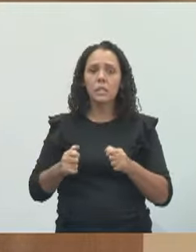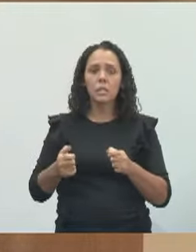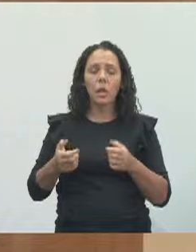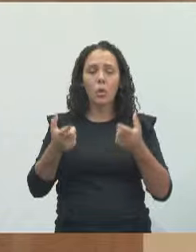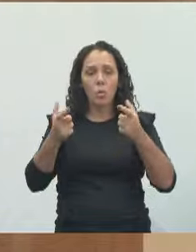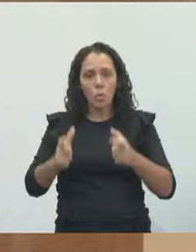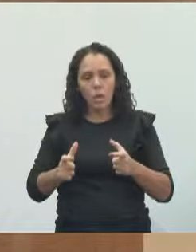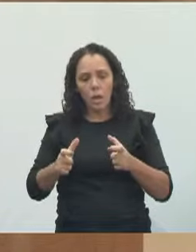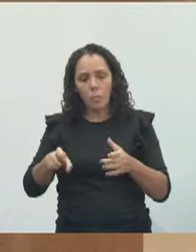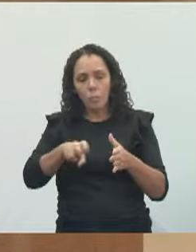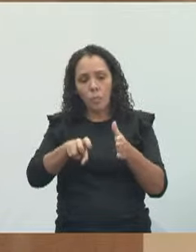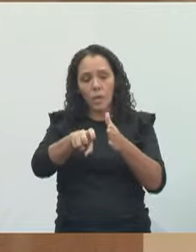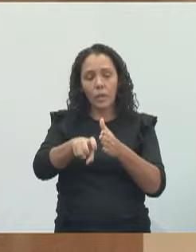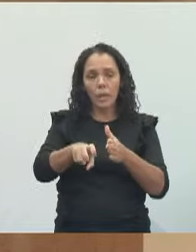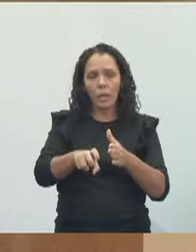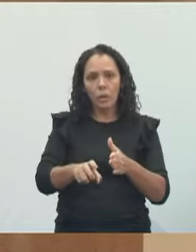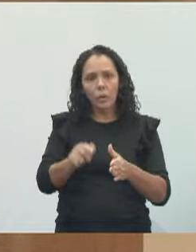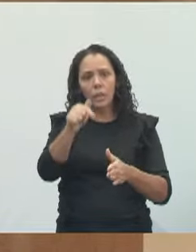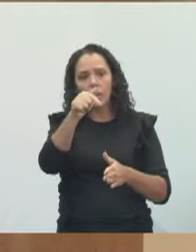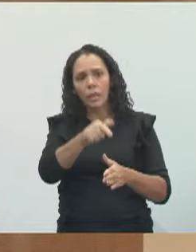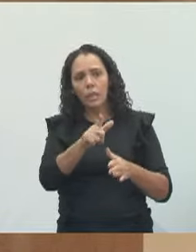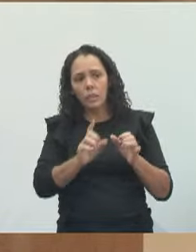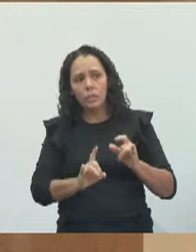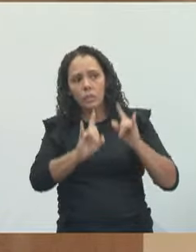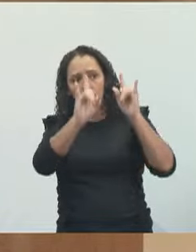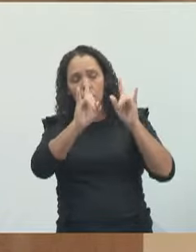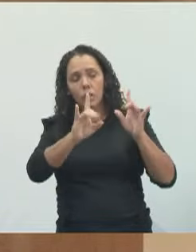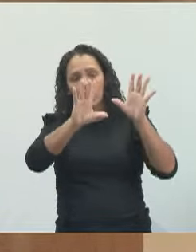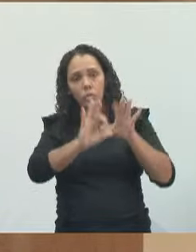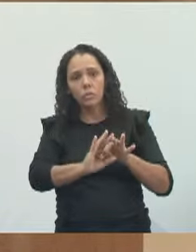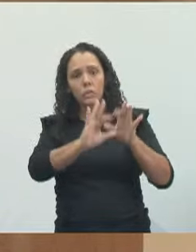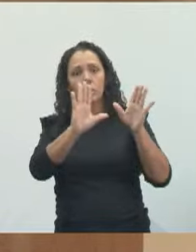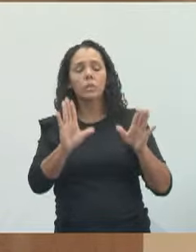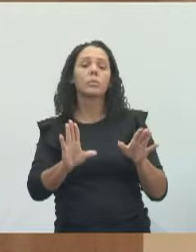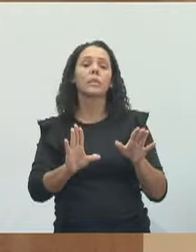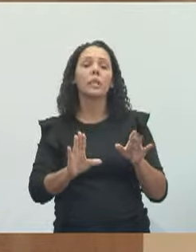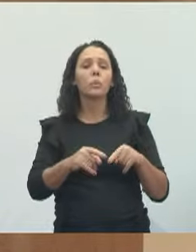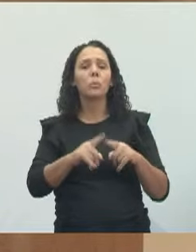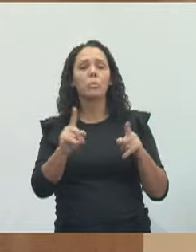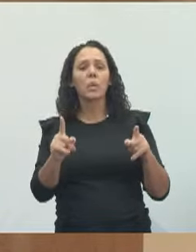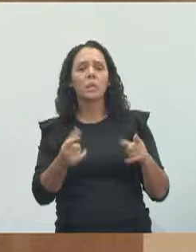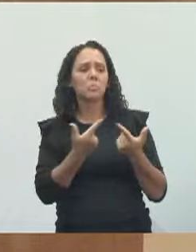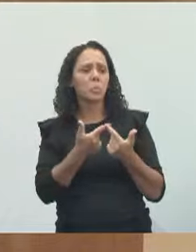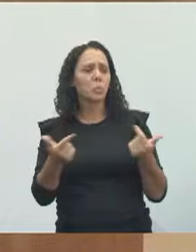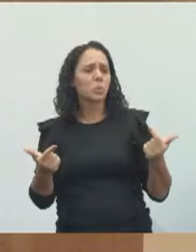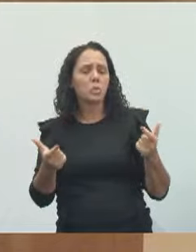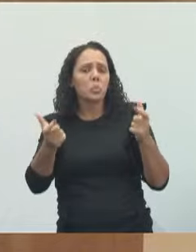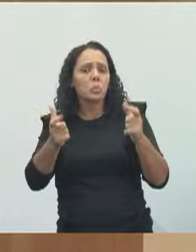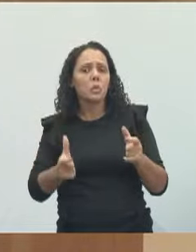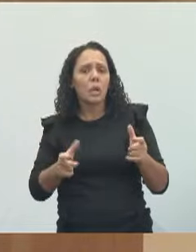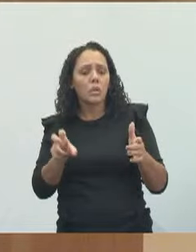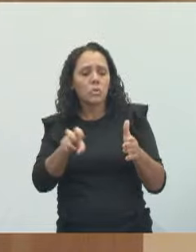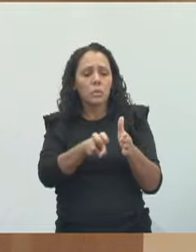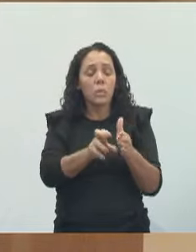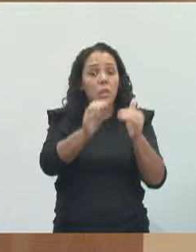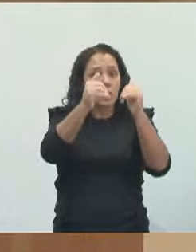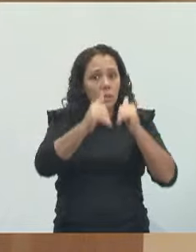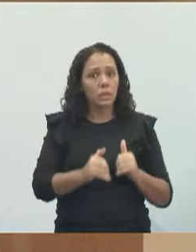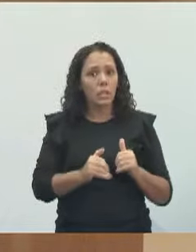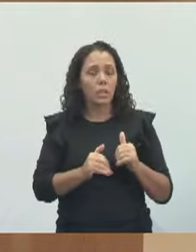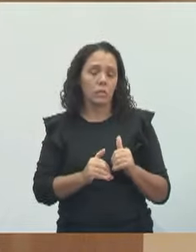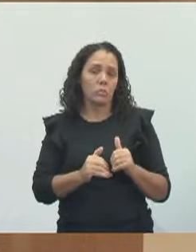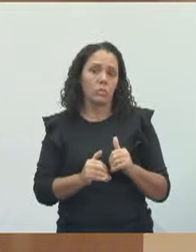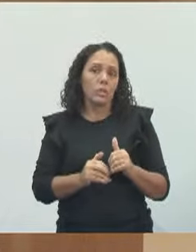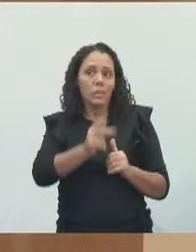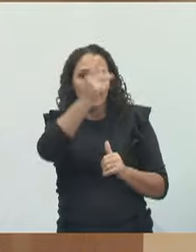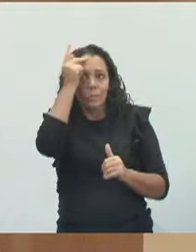é engraçado, né? Foi liberado esse condomínio ali, Cidade de Salvador, na Avenida São Jorge, e não teve estacionamento dentro do condomínio, e os